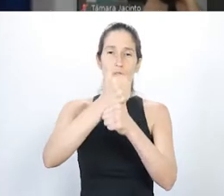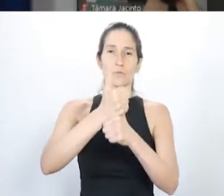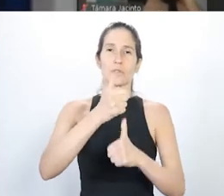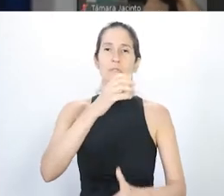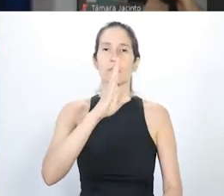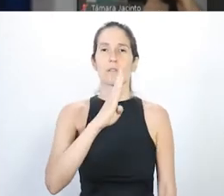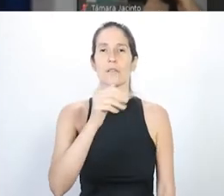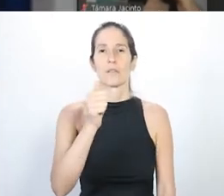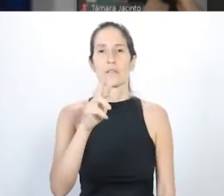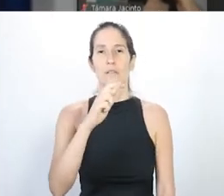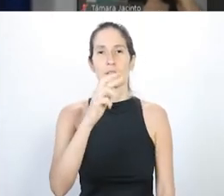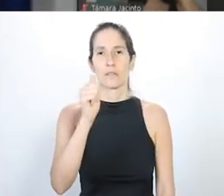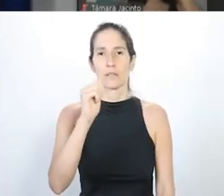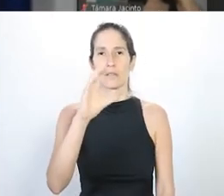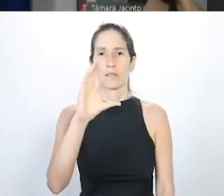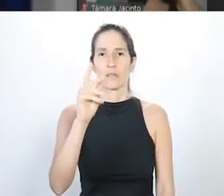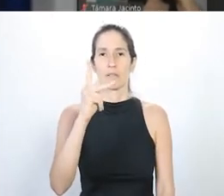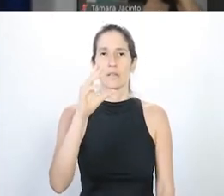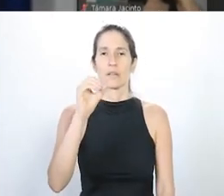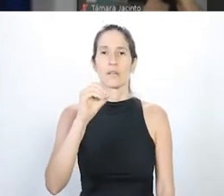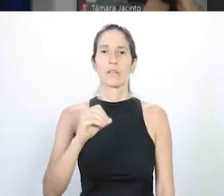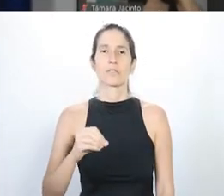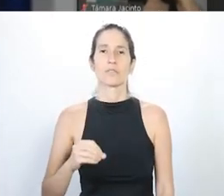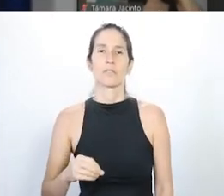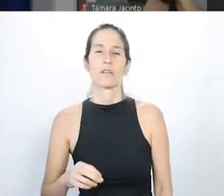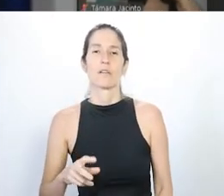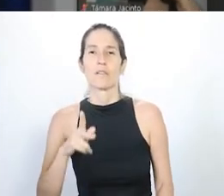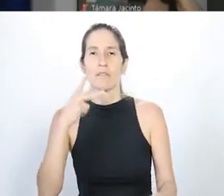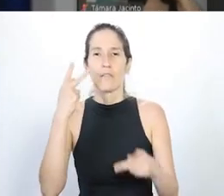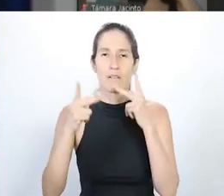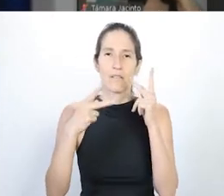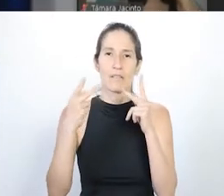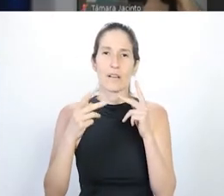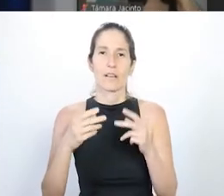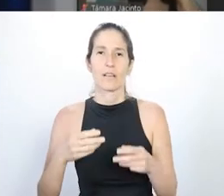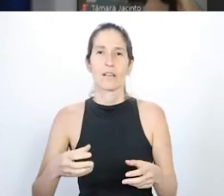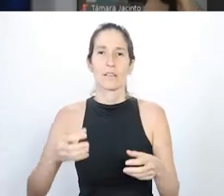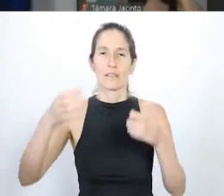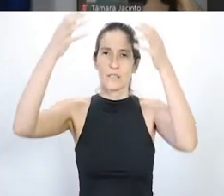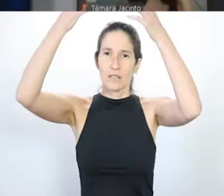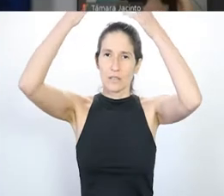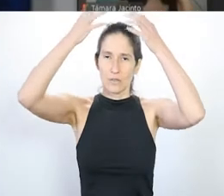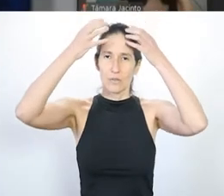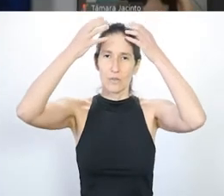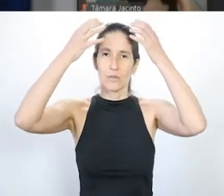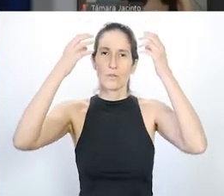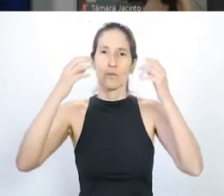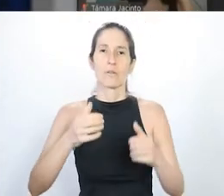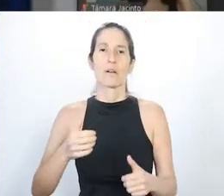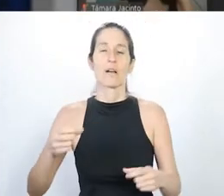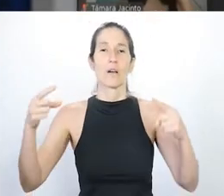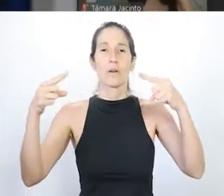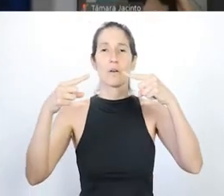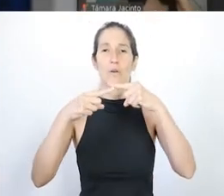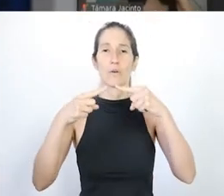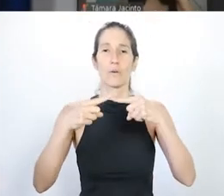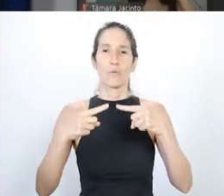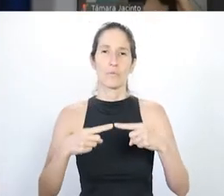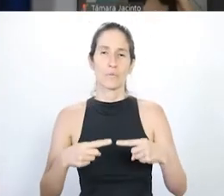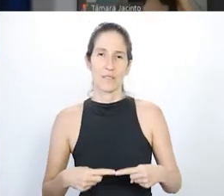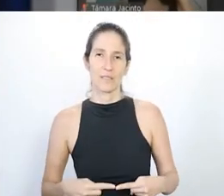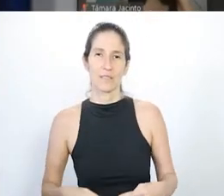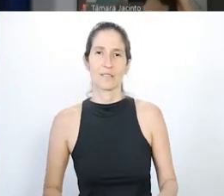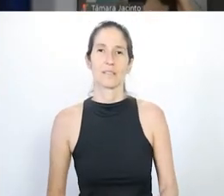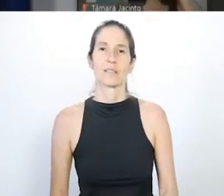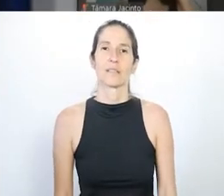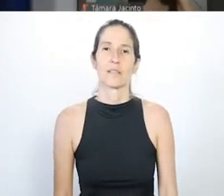a coroa que Baracho deixou assenta direito na minha cabeça. Eles fazem disso um motivo de honra,